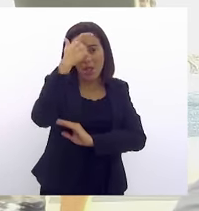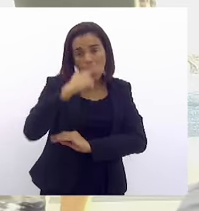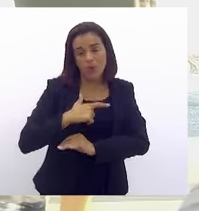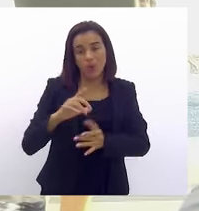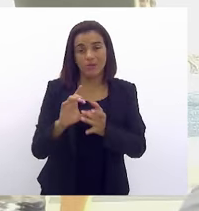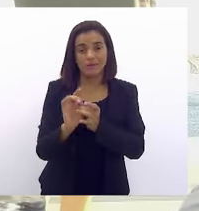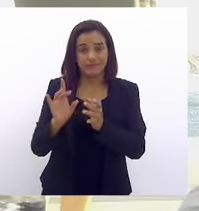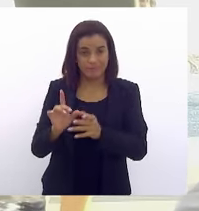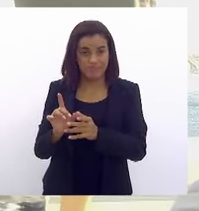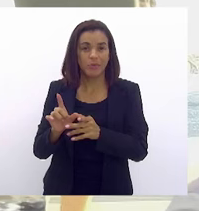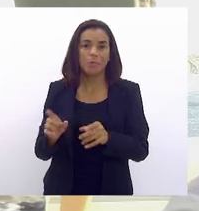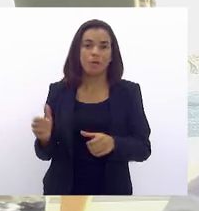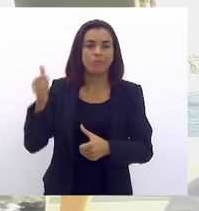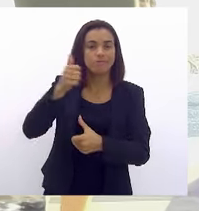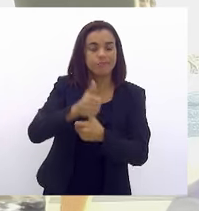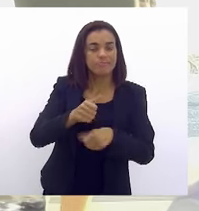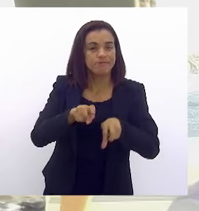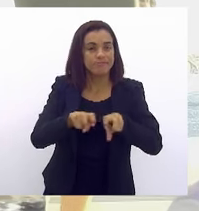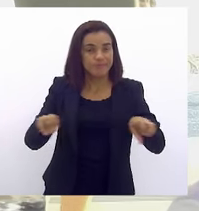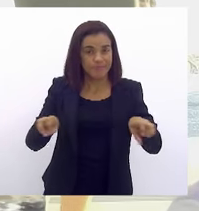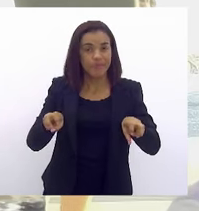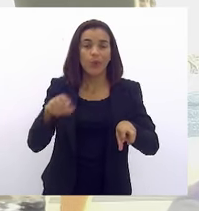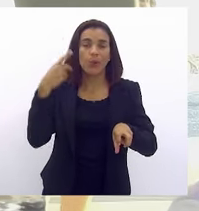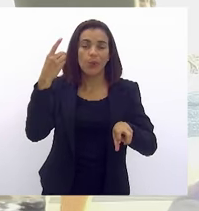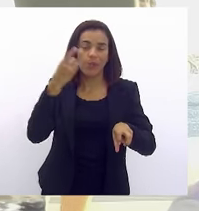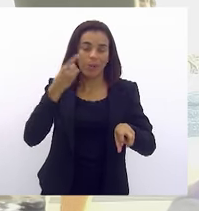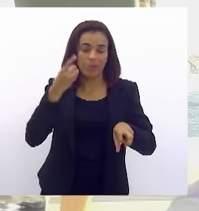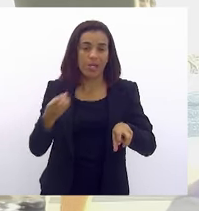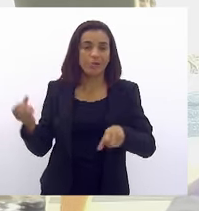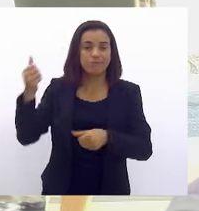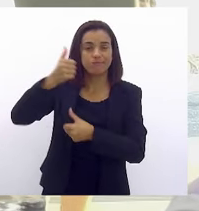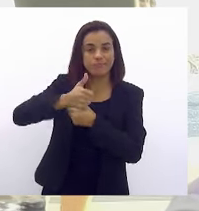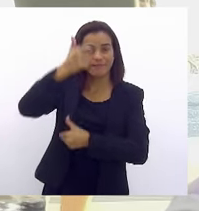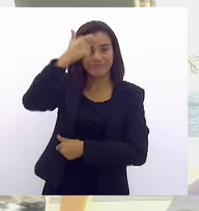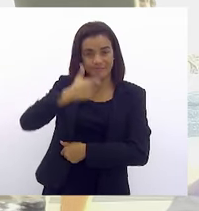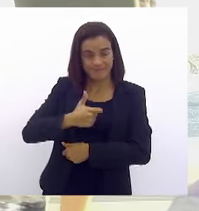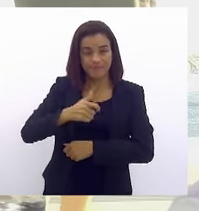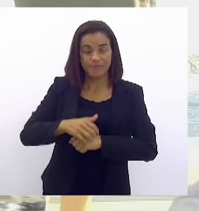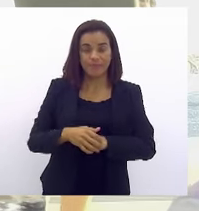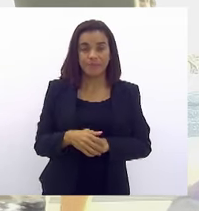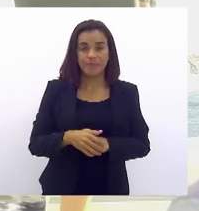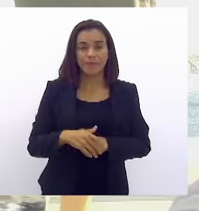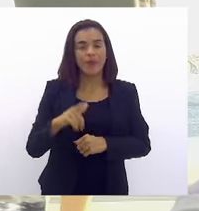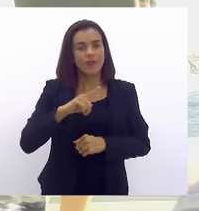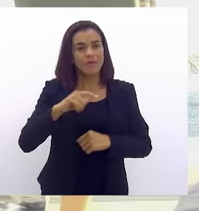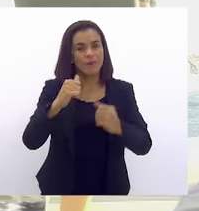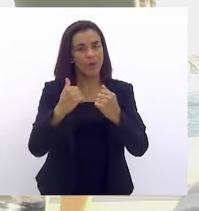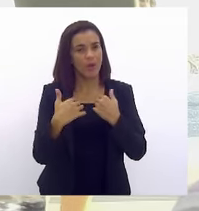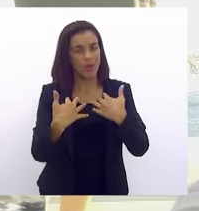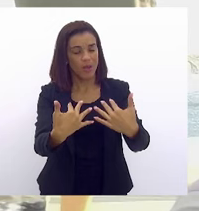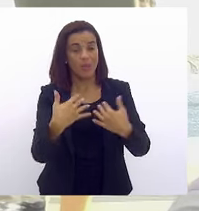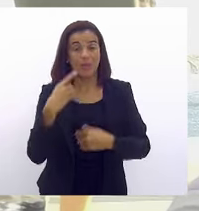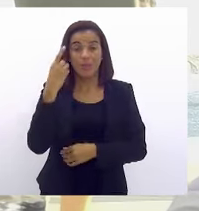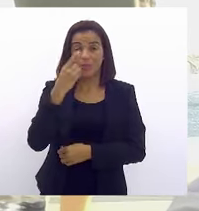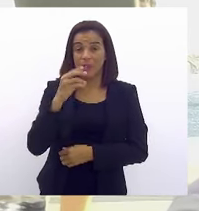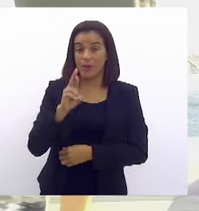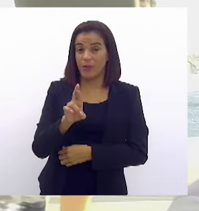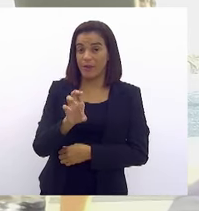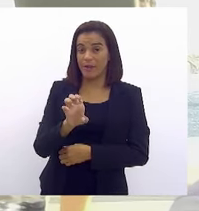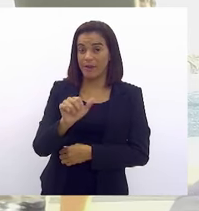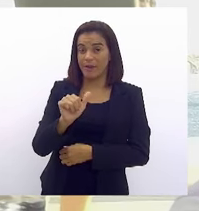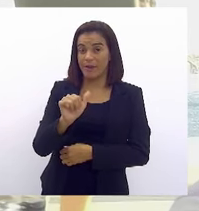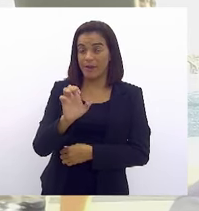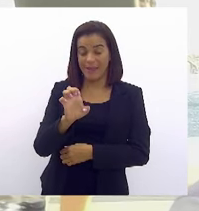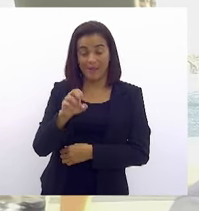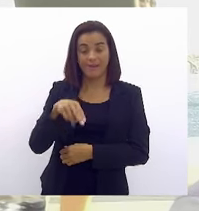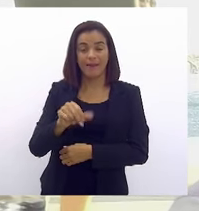ele presidir aqui. E dizer também que tivemos uma audiência com o deputado Renato Machado, lá no Cinema em Fio